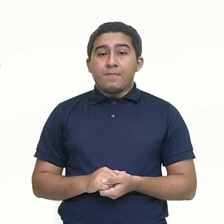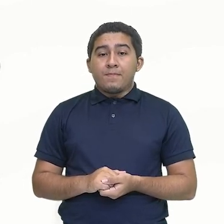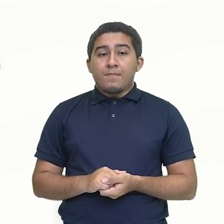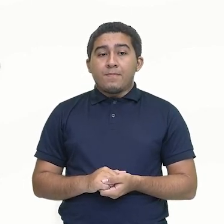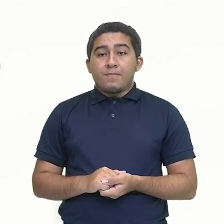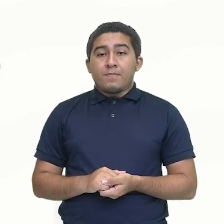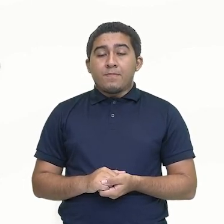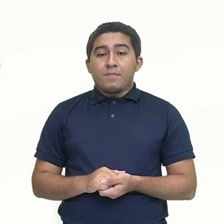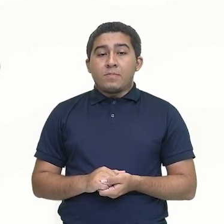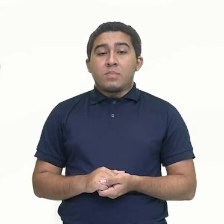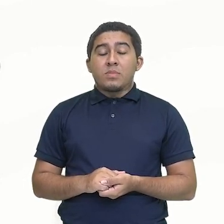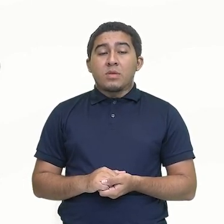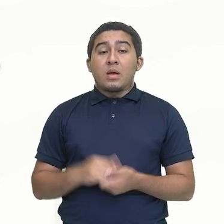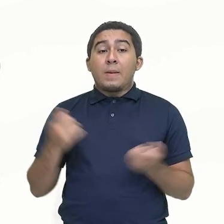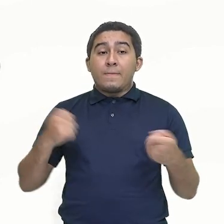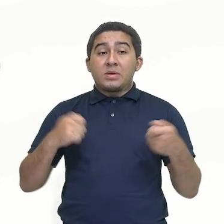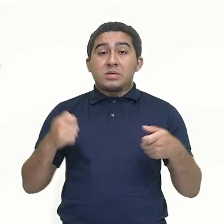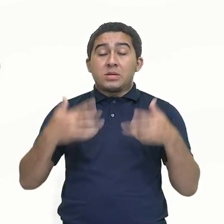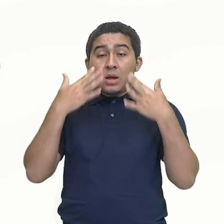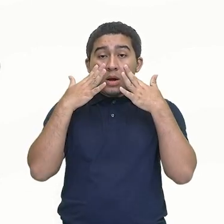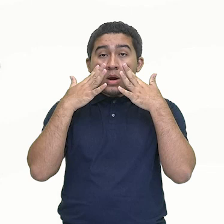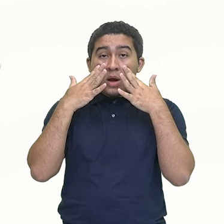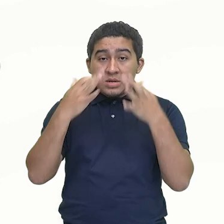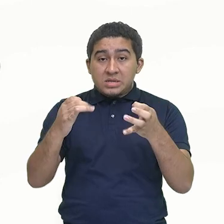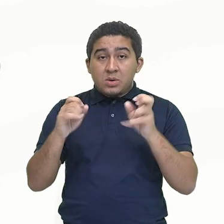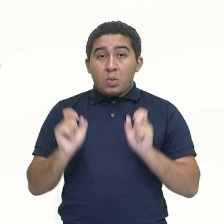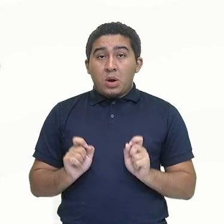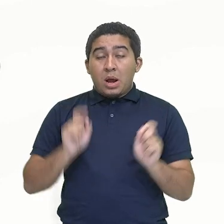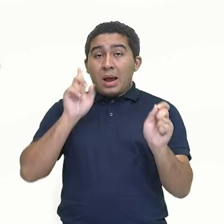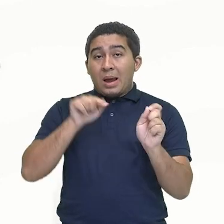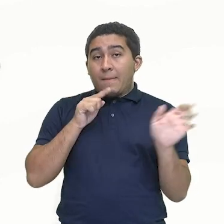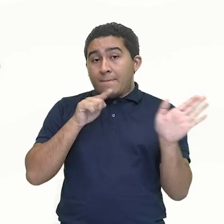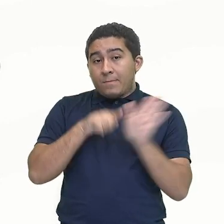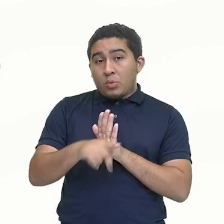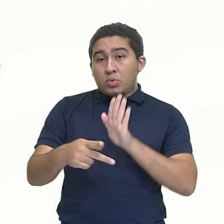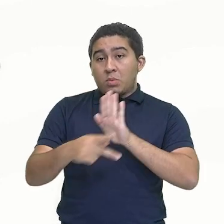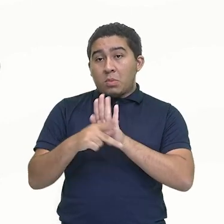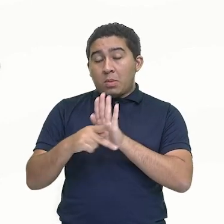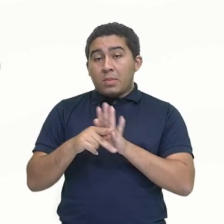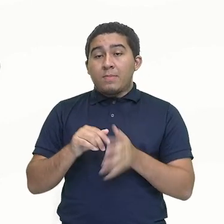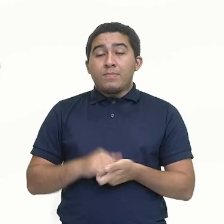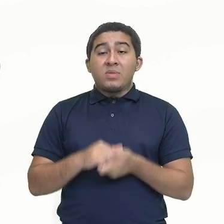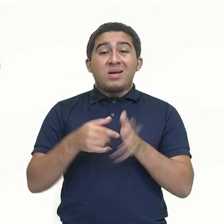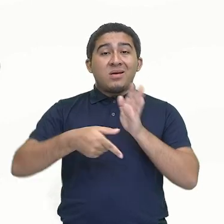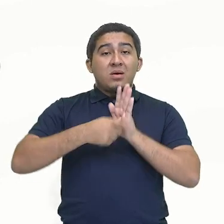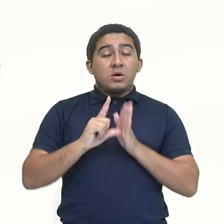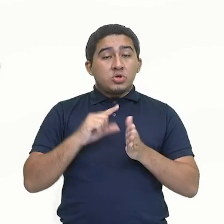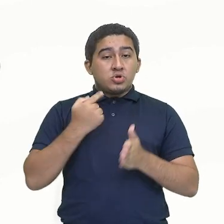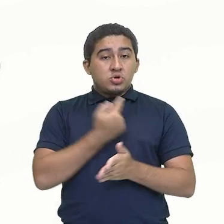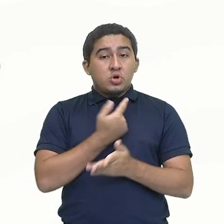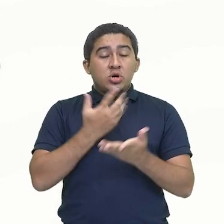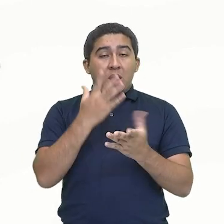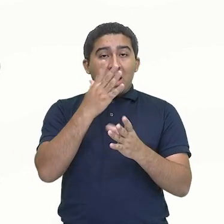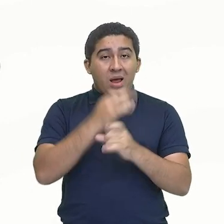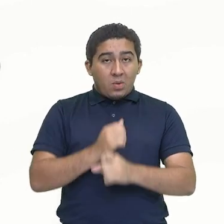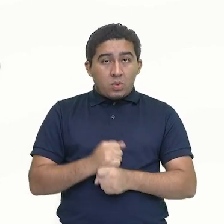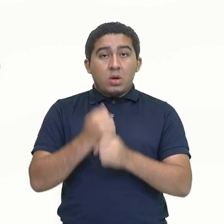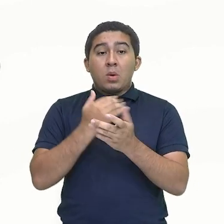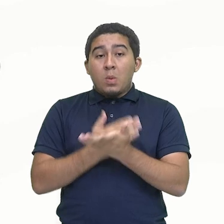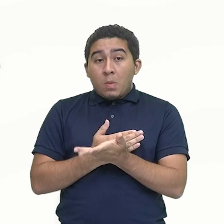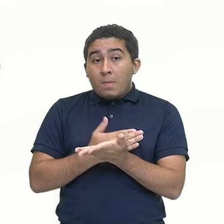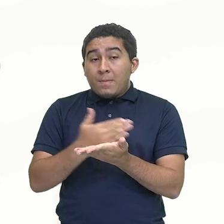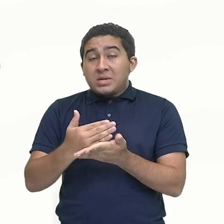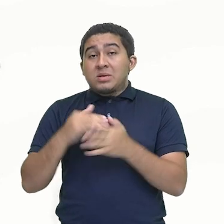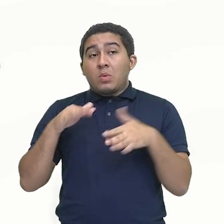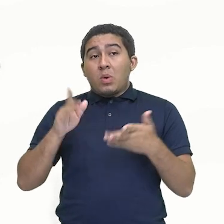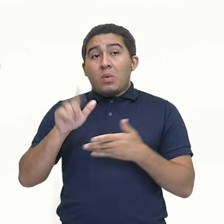Para você observar o comando da questão, tá bom? Antes da gente calcular, então, qual vai ser aí